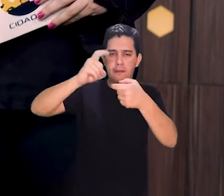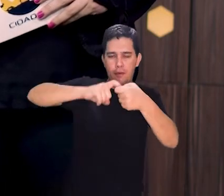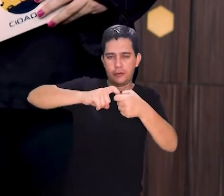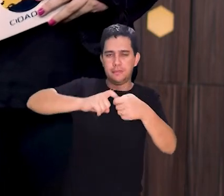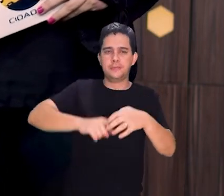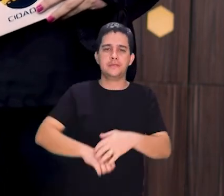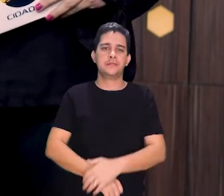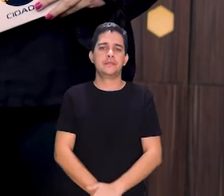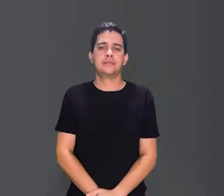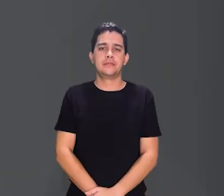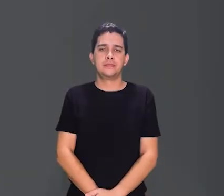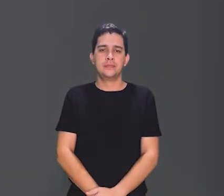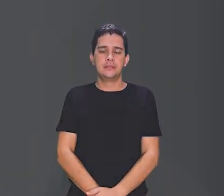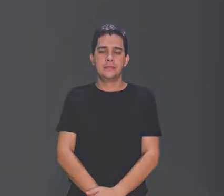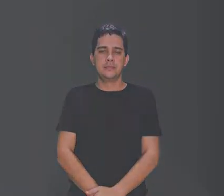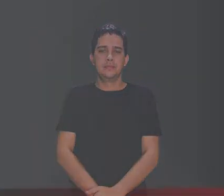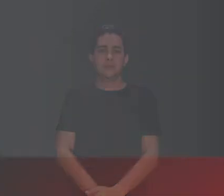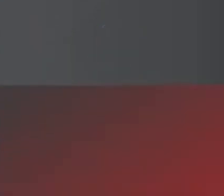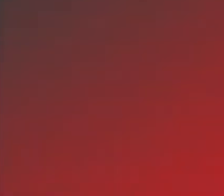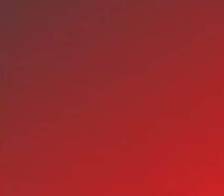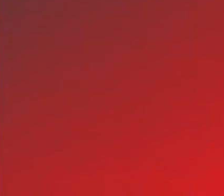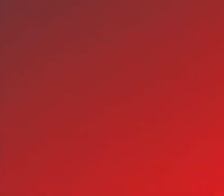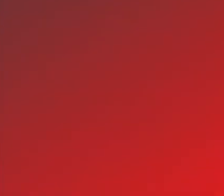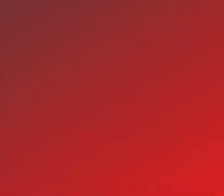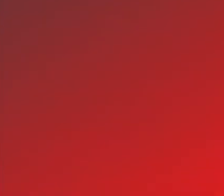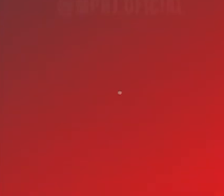poucos segundos.